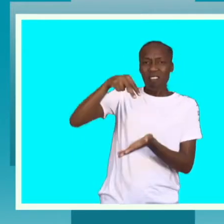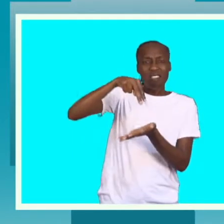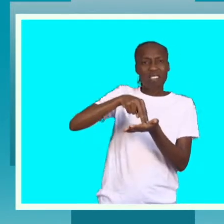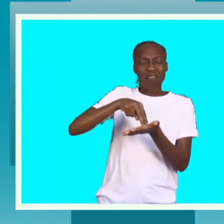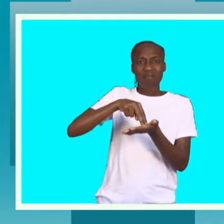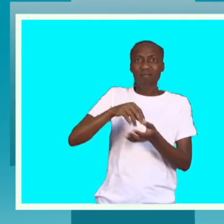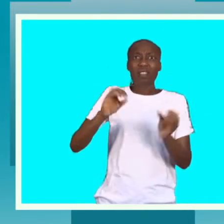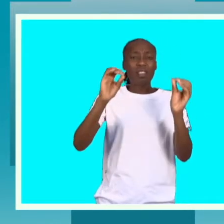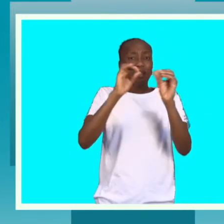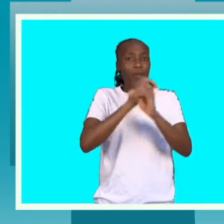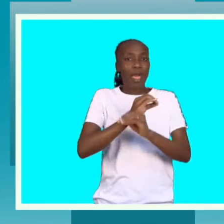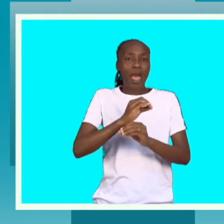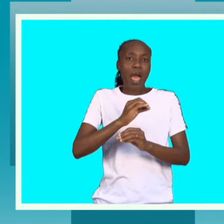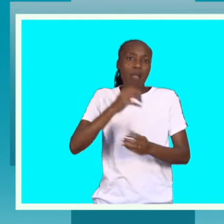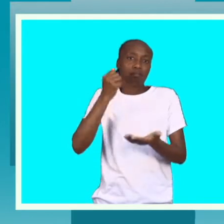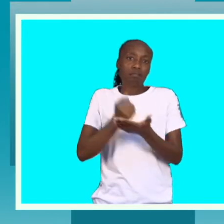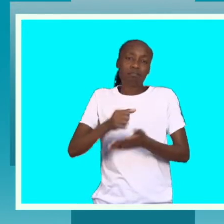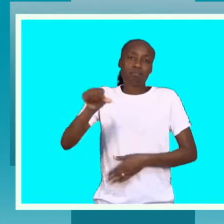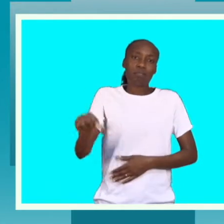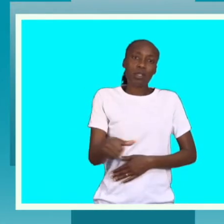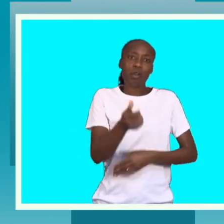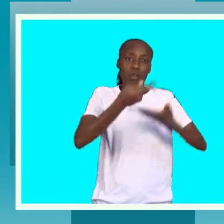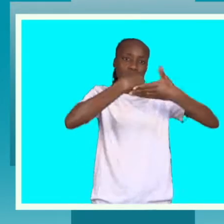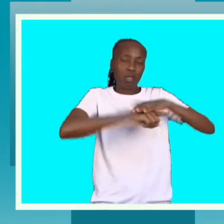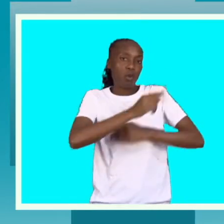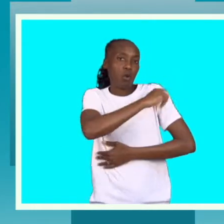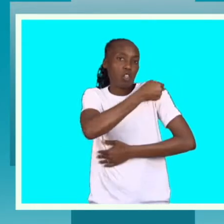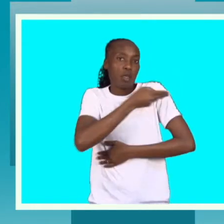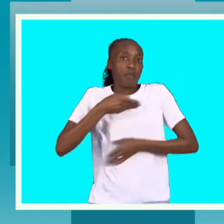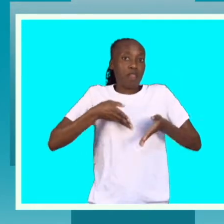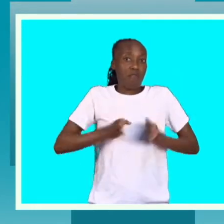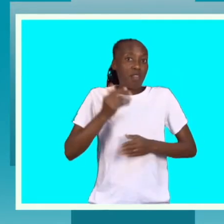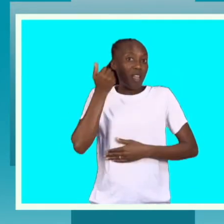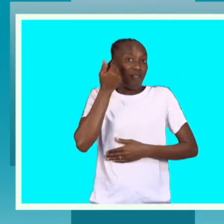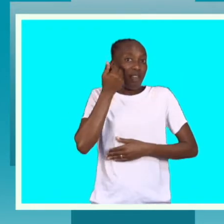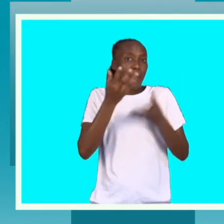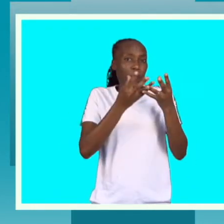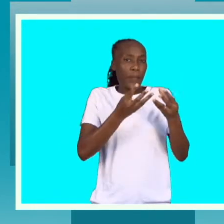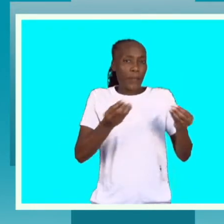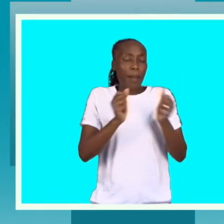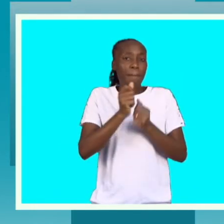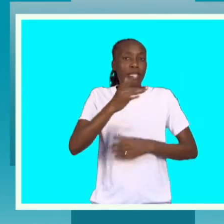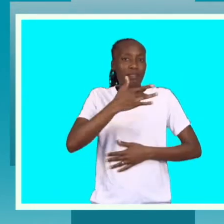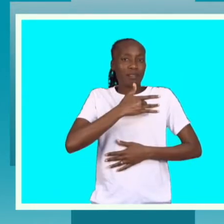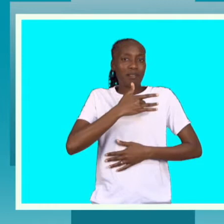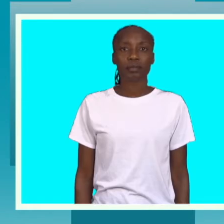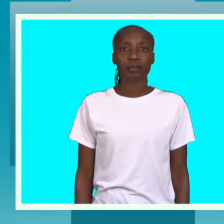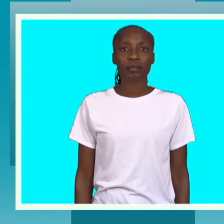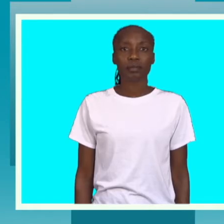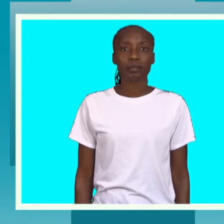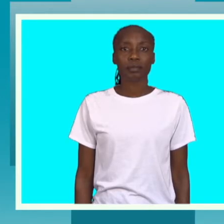Eu vou melhorar ele no hospital. Minha filha, a febre já passou. Mas eu estou a sentir a perna da minha filha. Não tenho força.